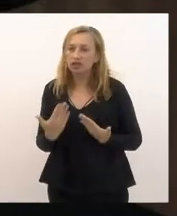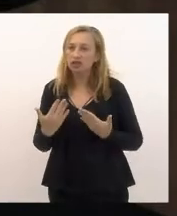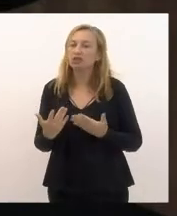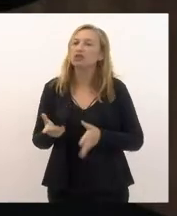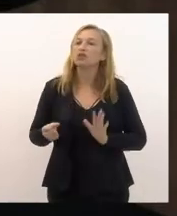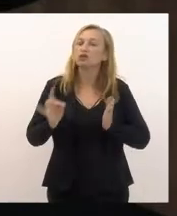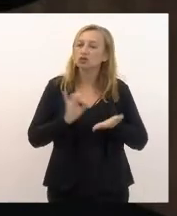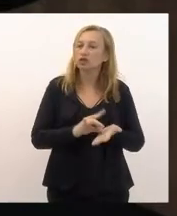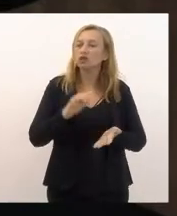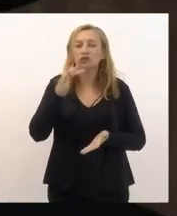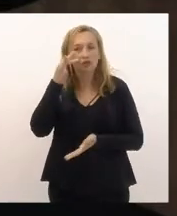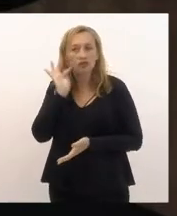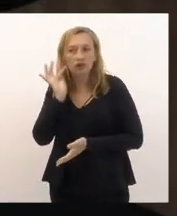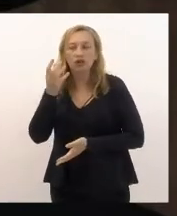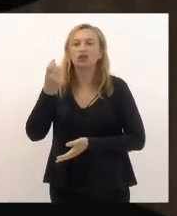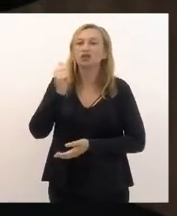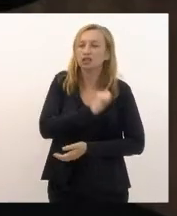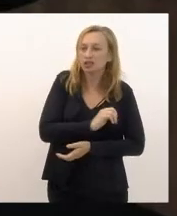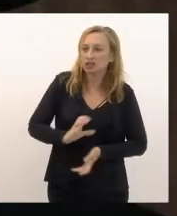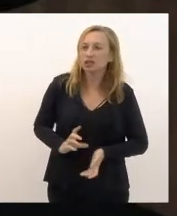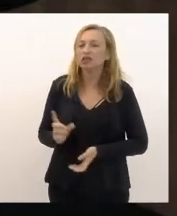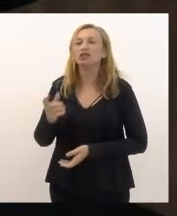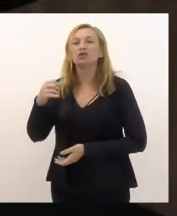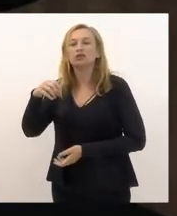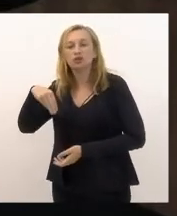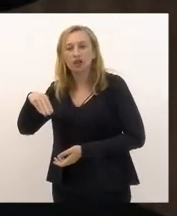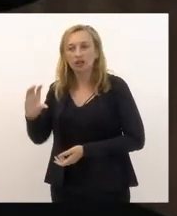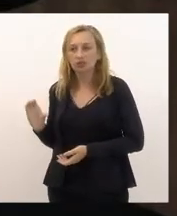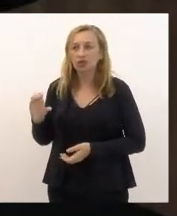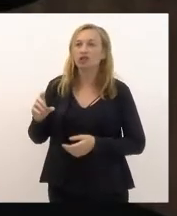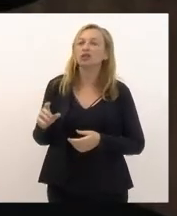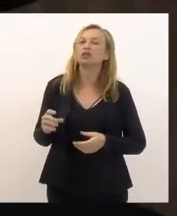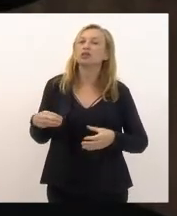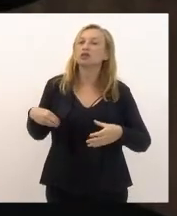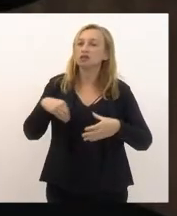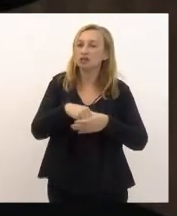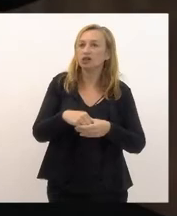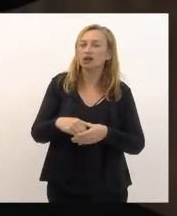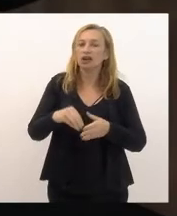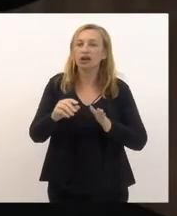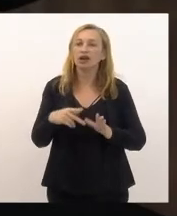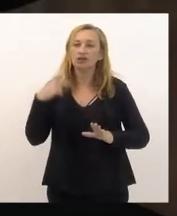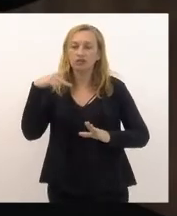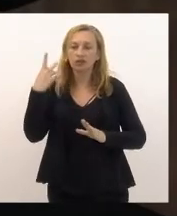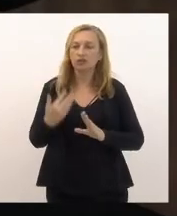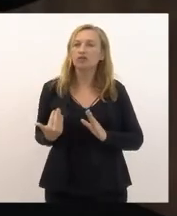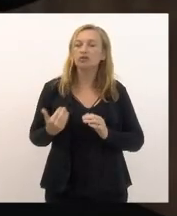original do Flávio Serafini, do André Siciliano e do Carlos Mink. Nós integramos a frente parlamentar